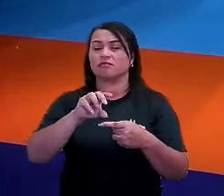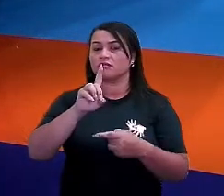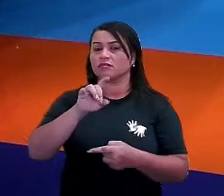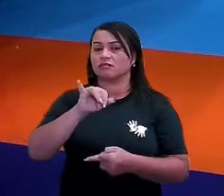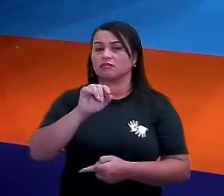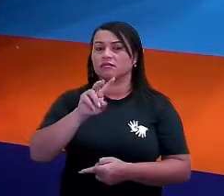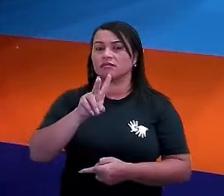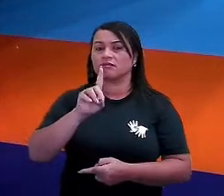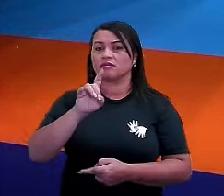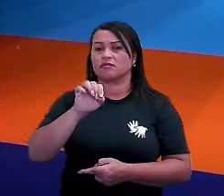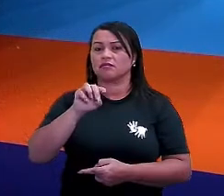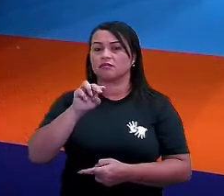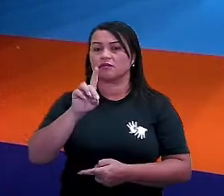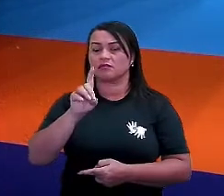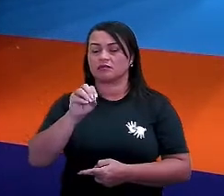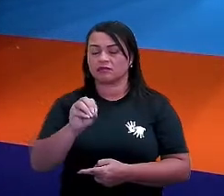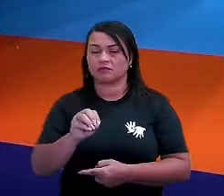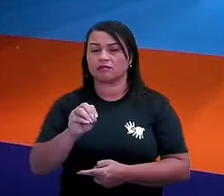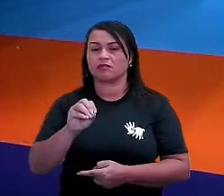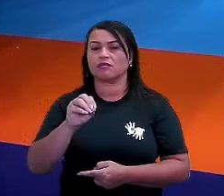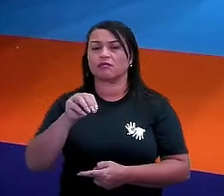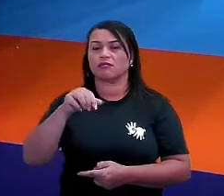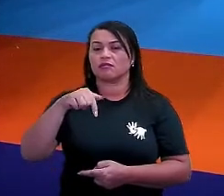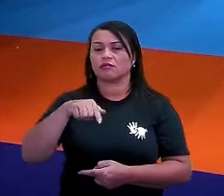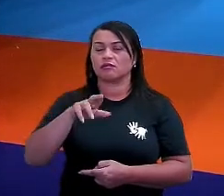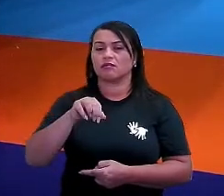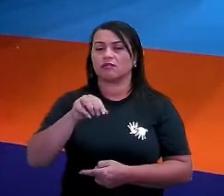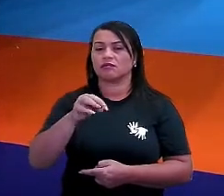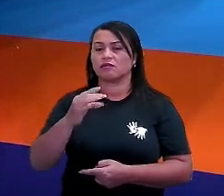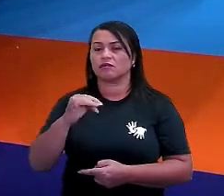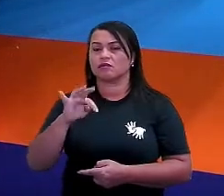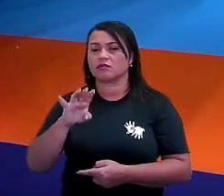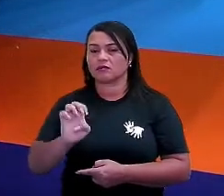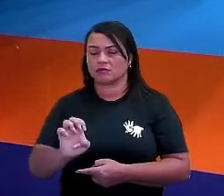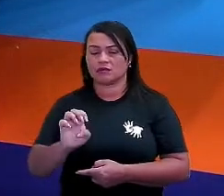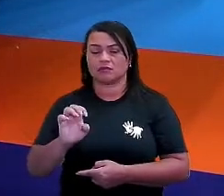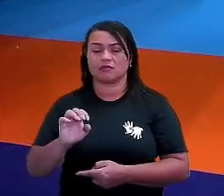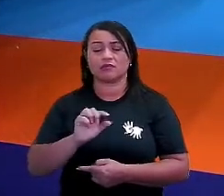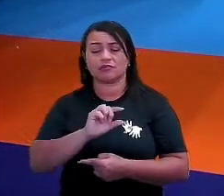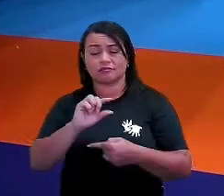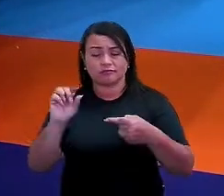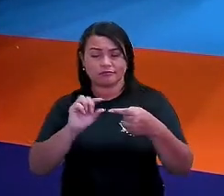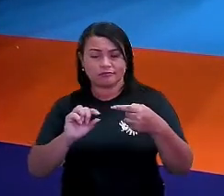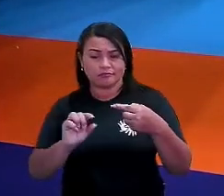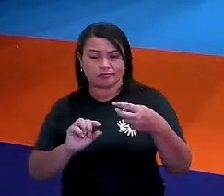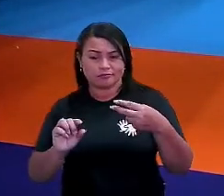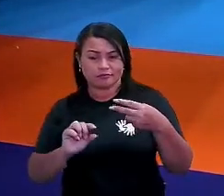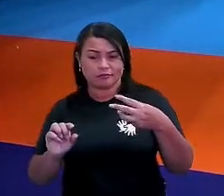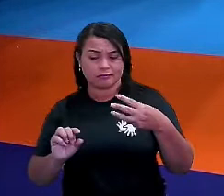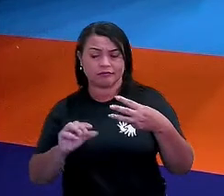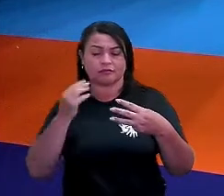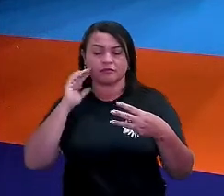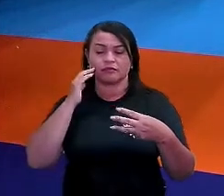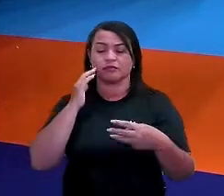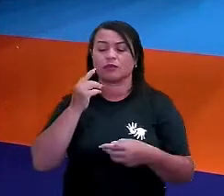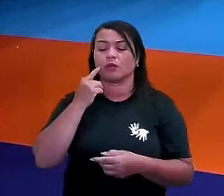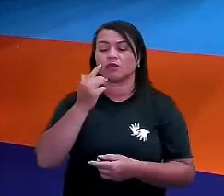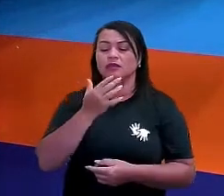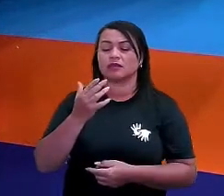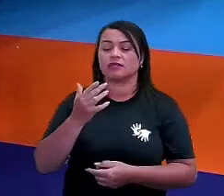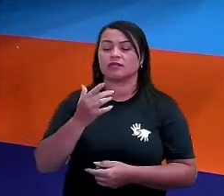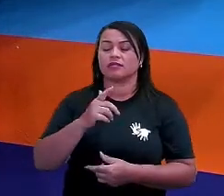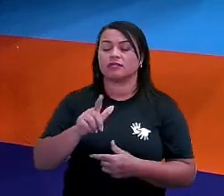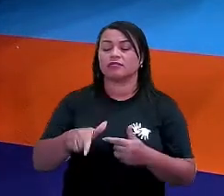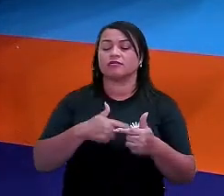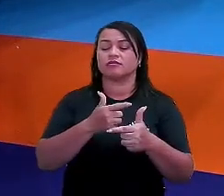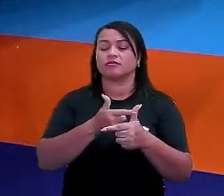e o resto, não é isso? Então, ó, 3/10 é meu dividendo. Então, primeiro multiplicamos o numerador do dividendo, que é